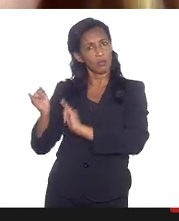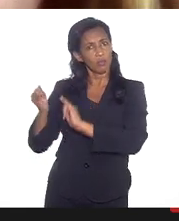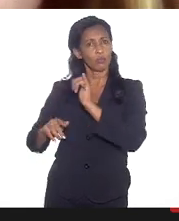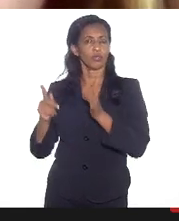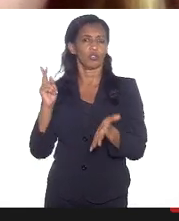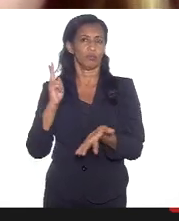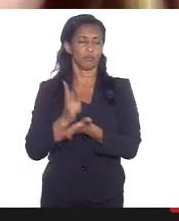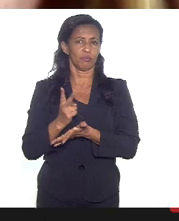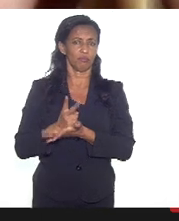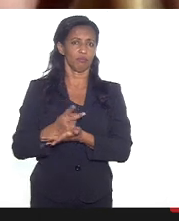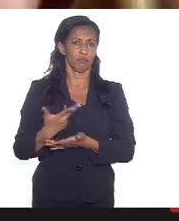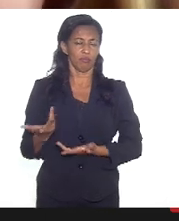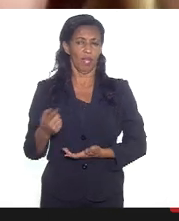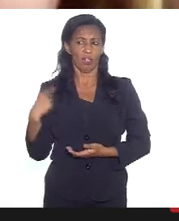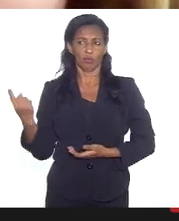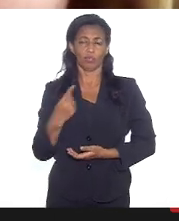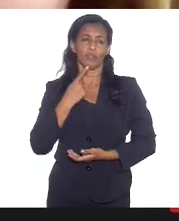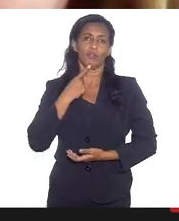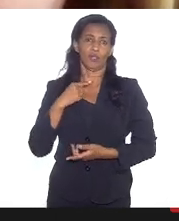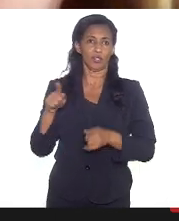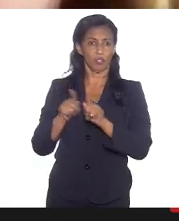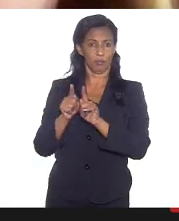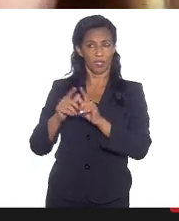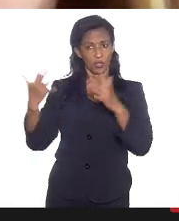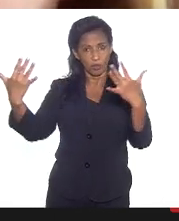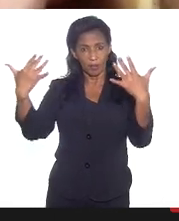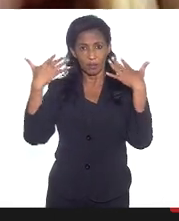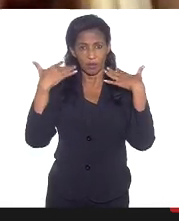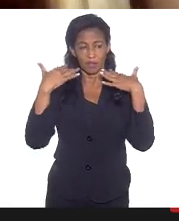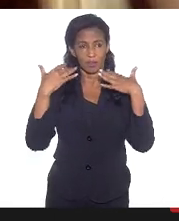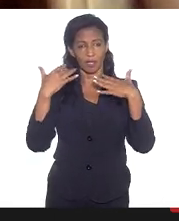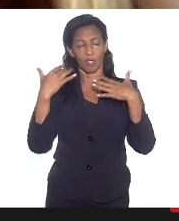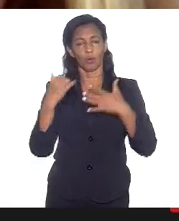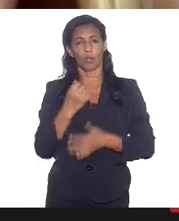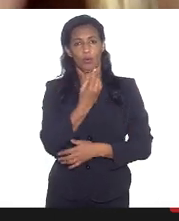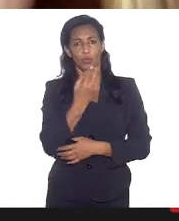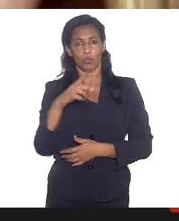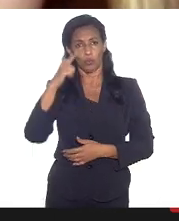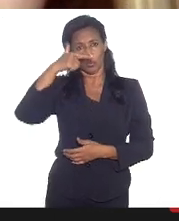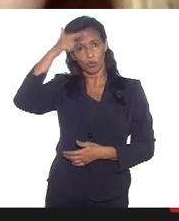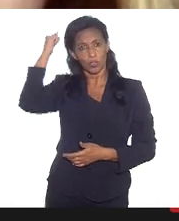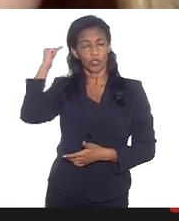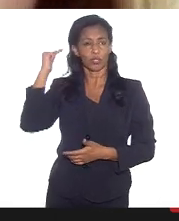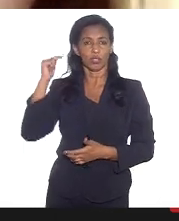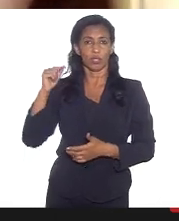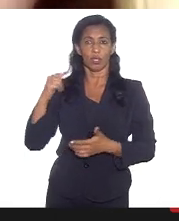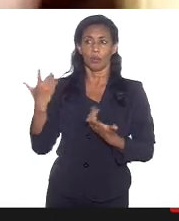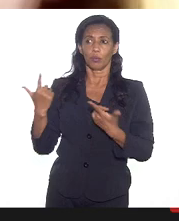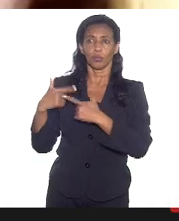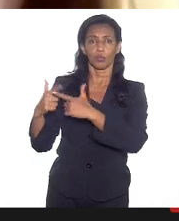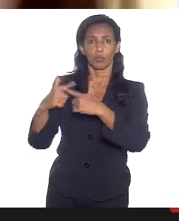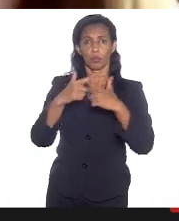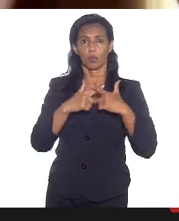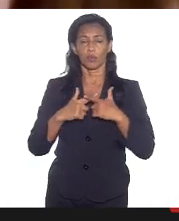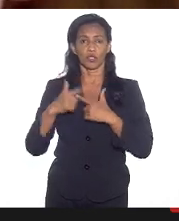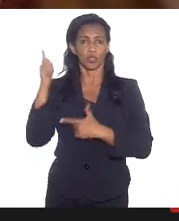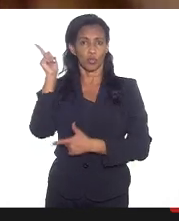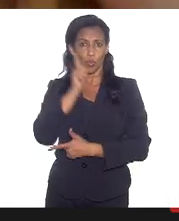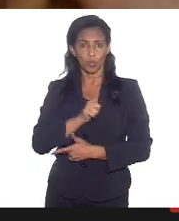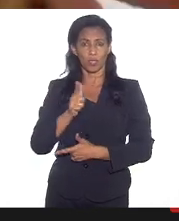assim, o nosso intuito também é chamar a atenção, doutor Luiz Paulo, para a situação da gente conseguir que